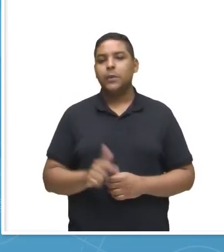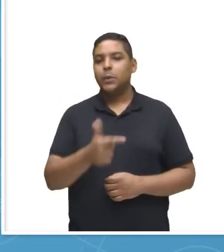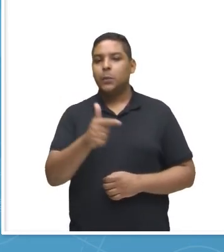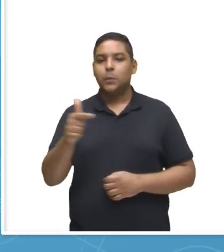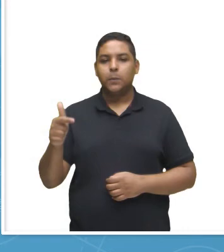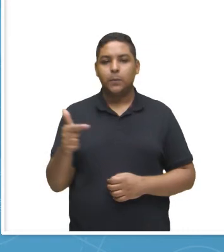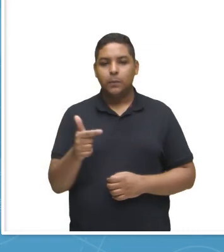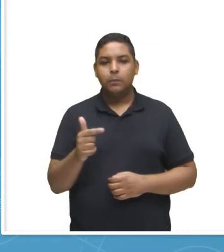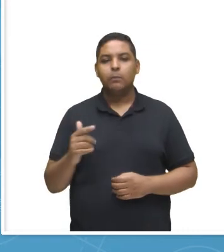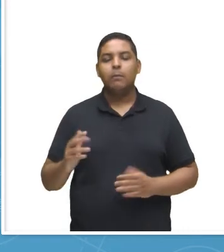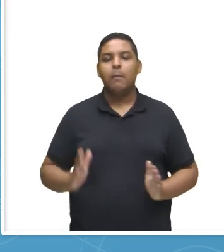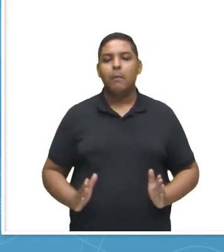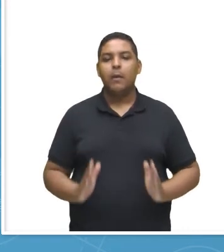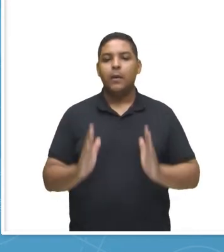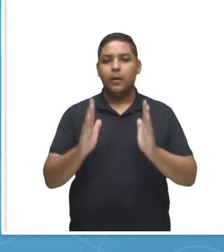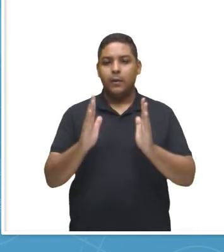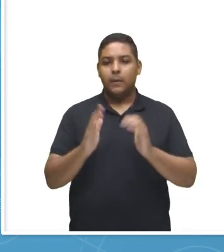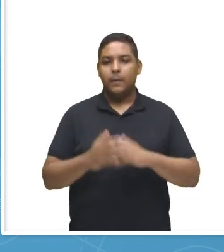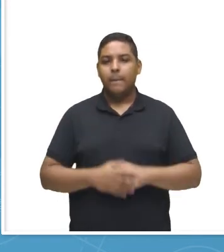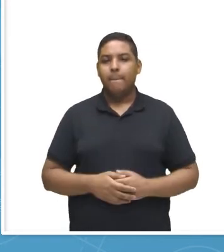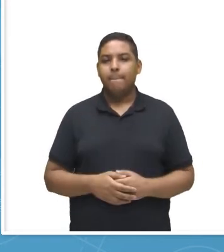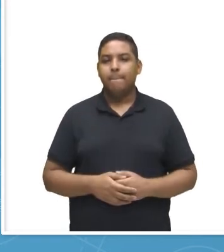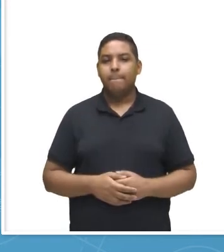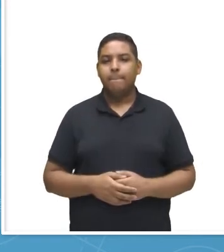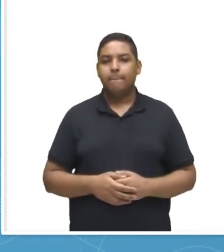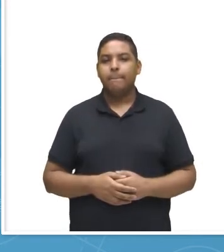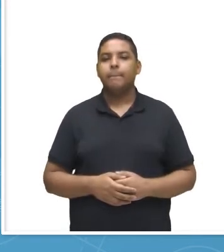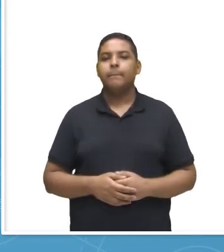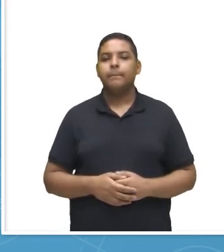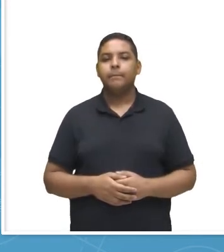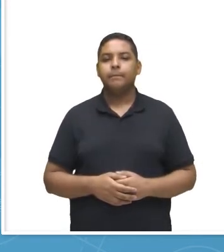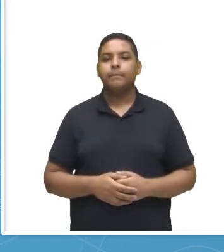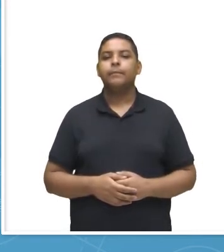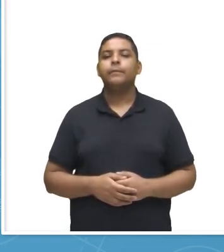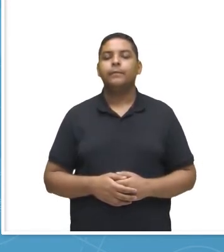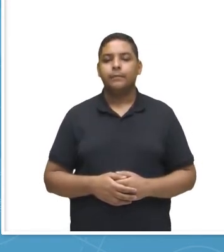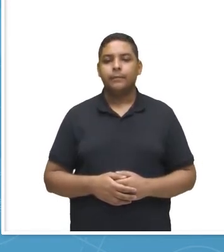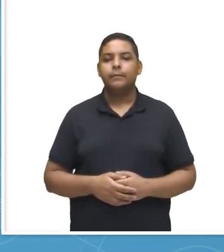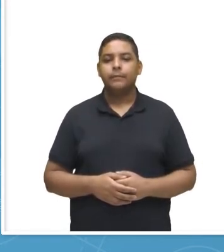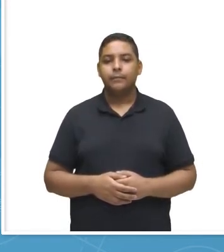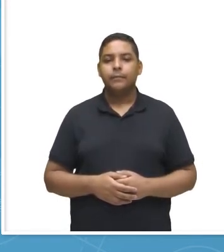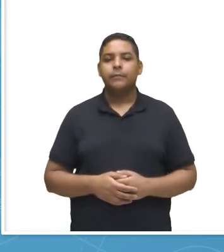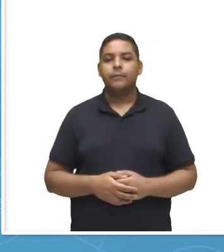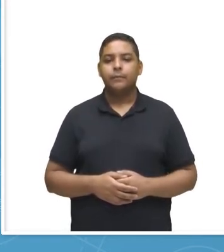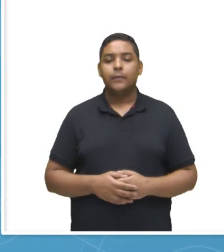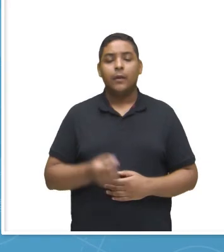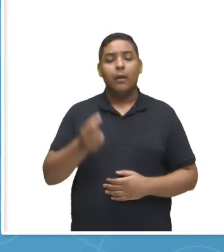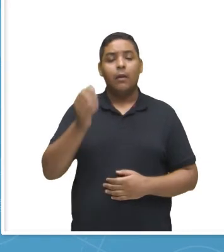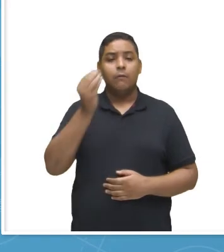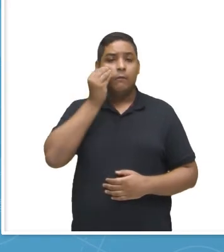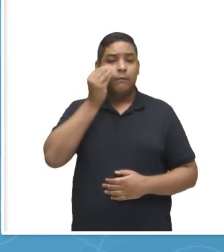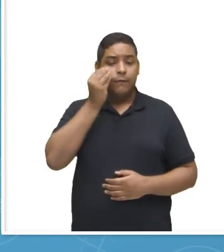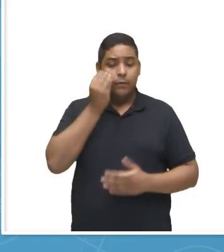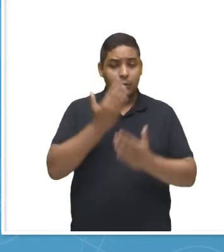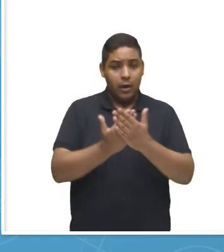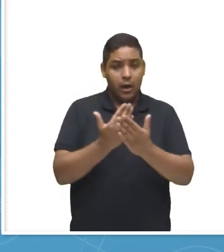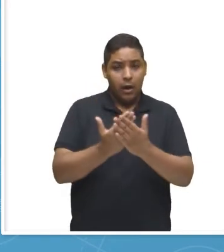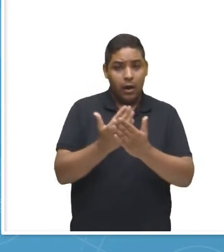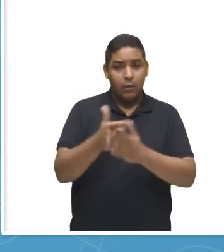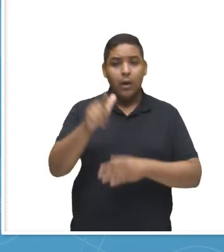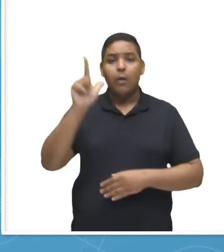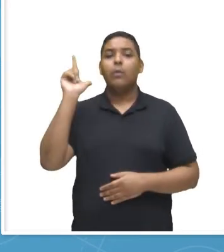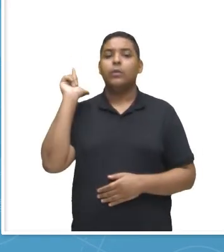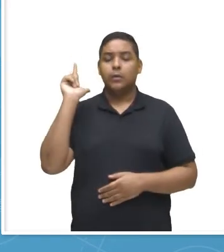só. Está aqui a reta F, está aqui a reta H. Pelo que nós vimos na aula de ontem, se elas possuem a mesma